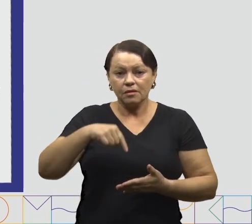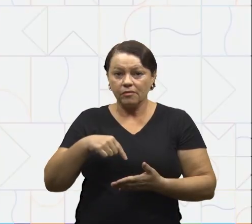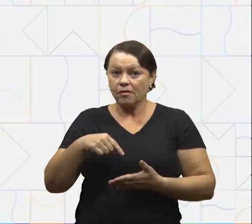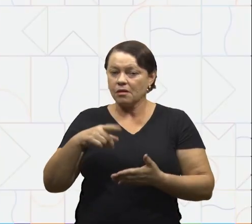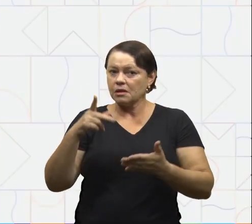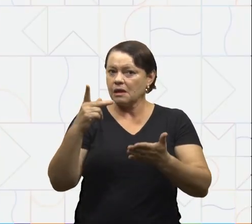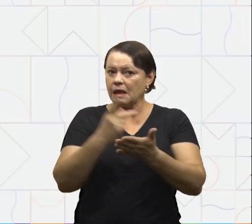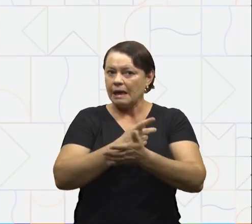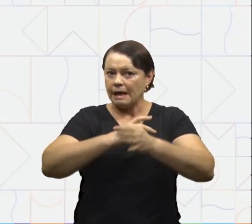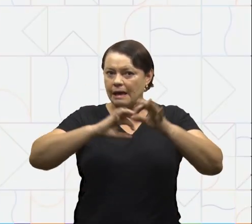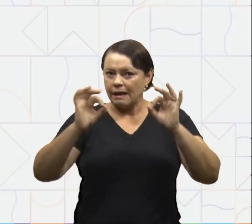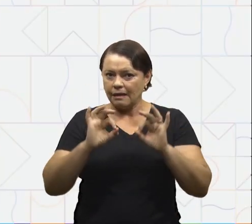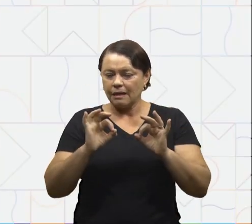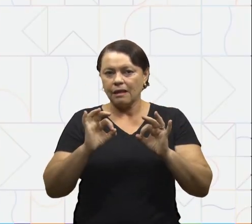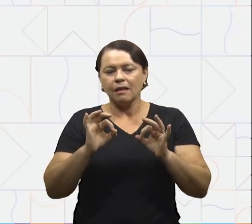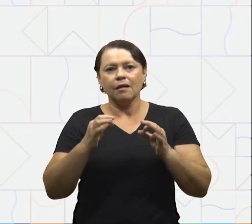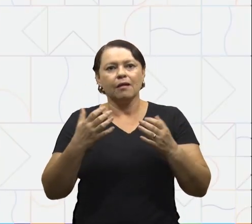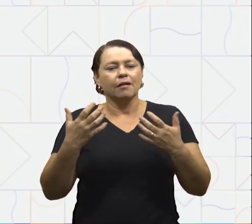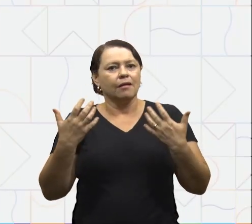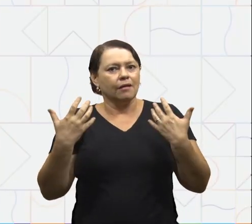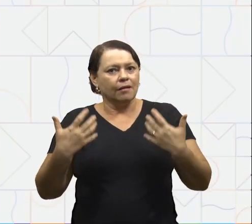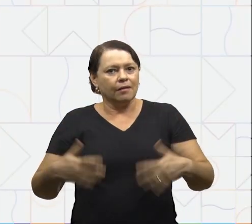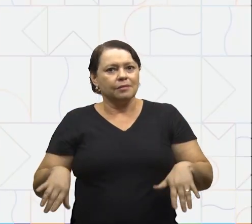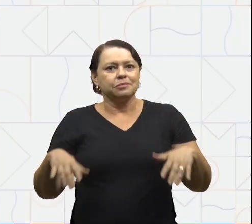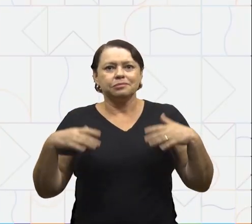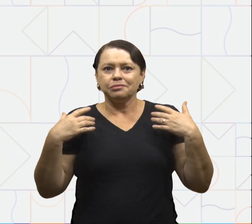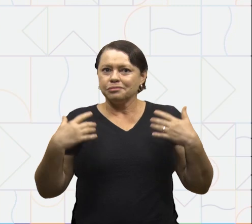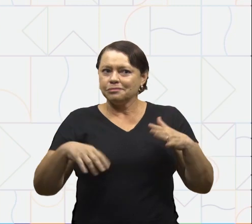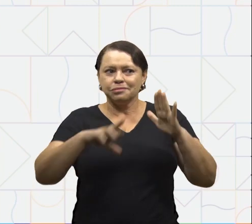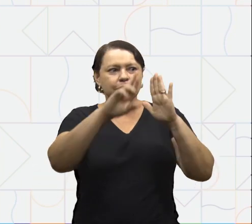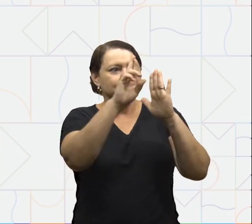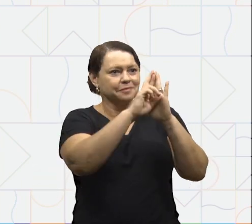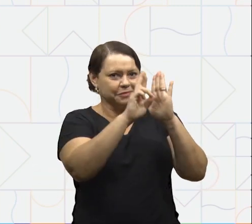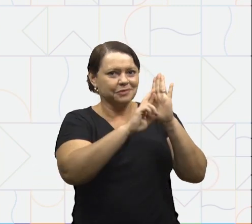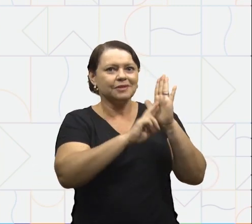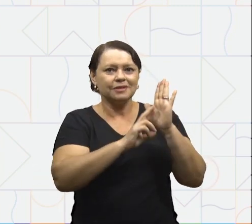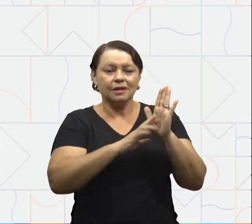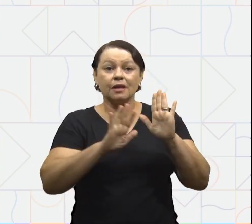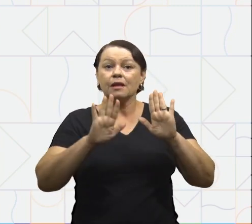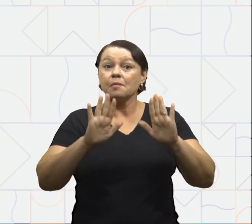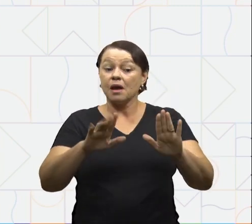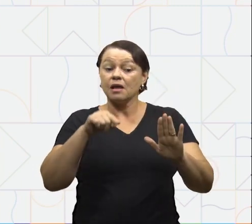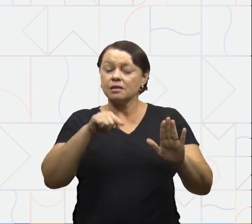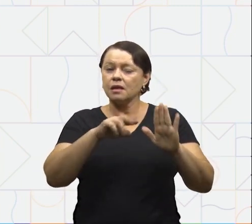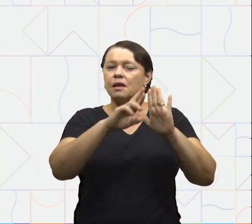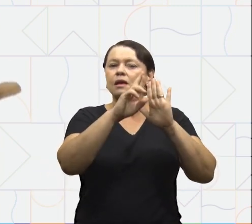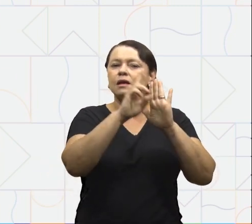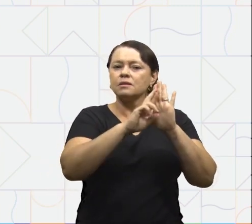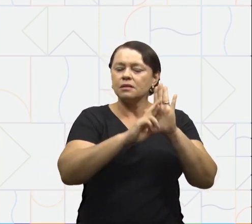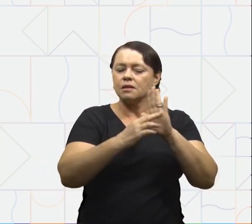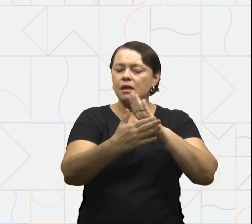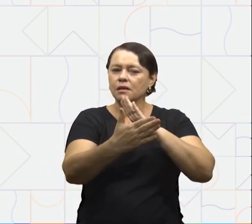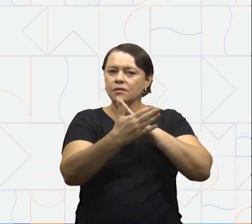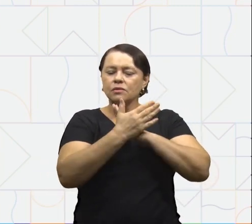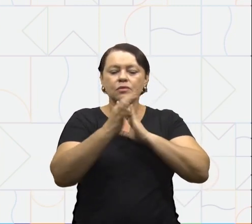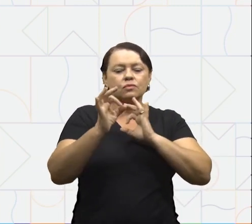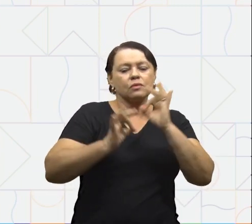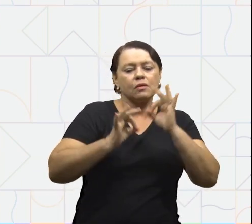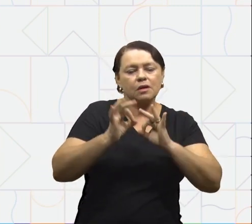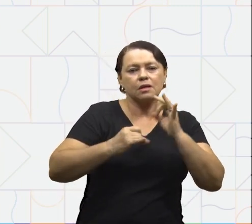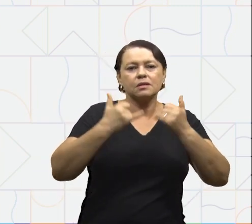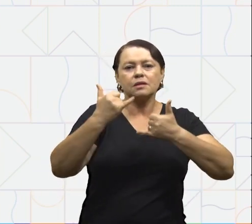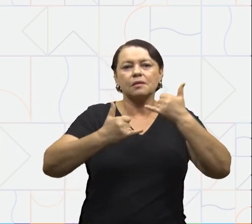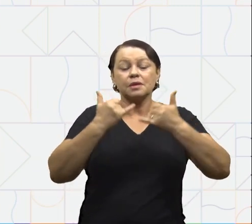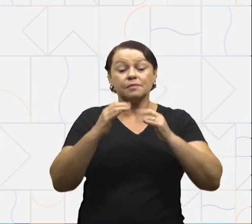sem errar. Uau! São muitas regras, mas são elas que nos ajudam a organizar a brincadeira de uma forma que todos possam